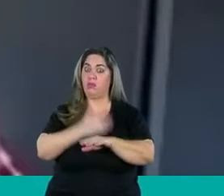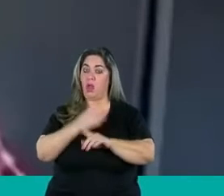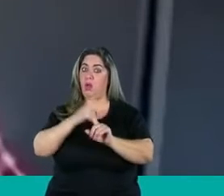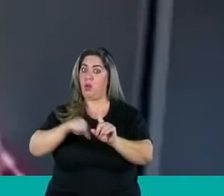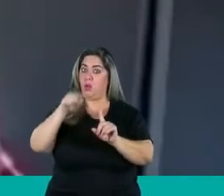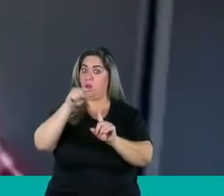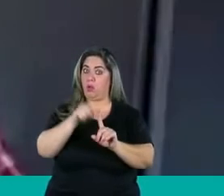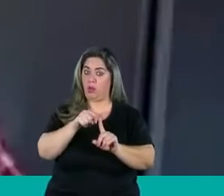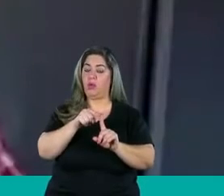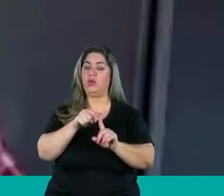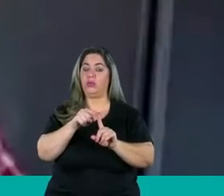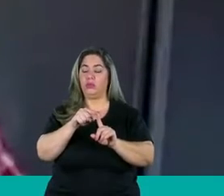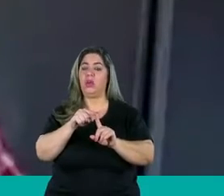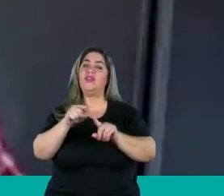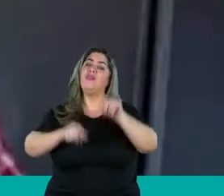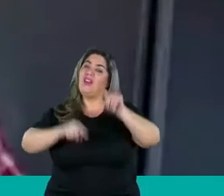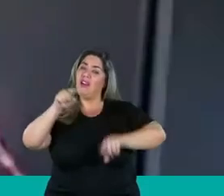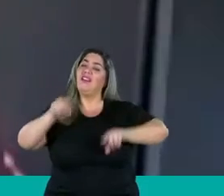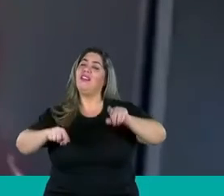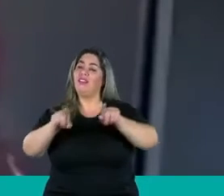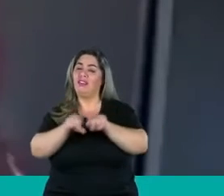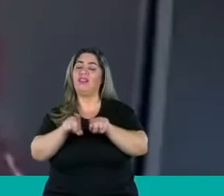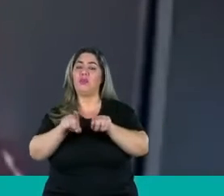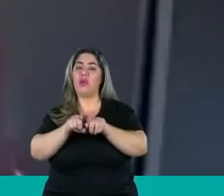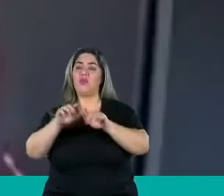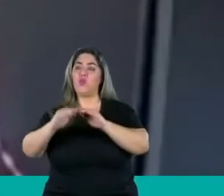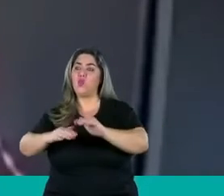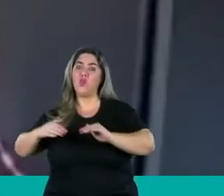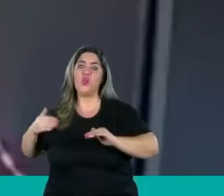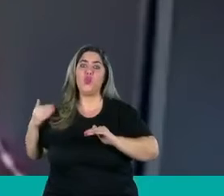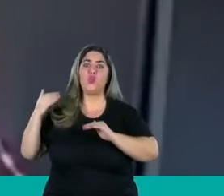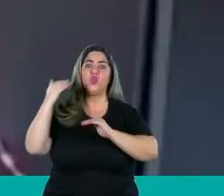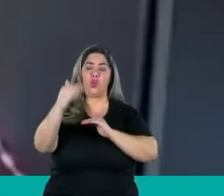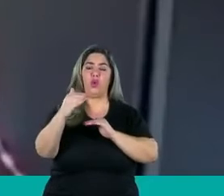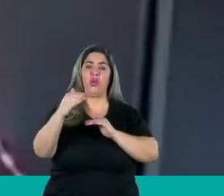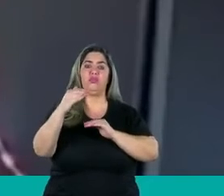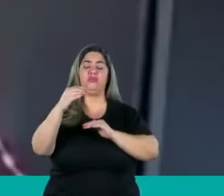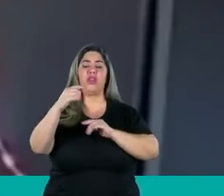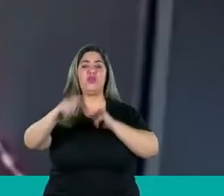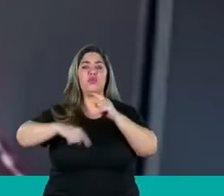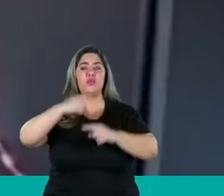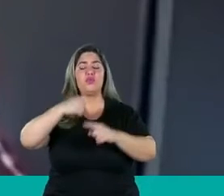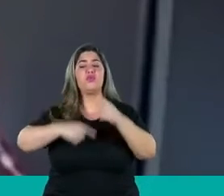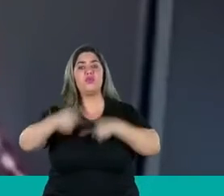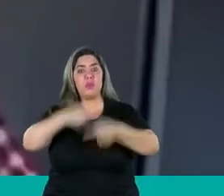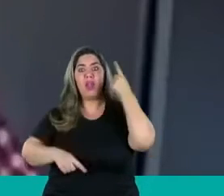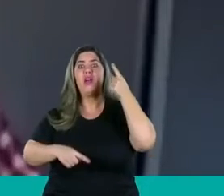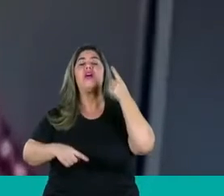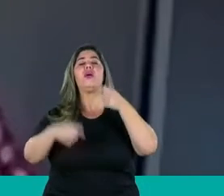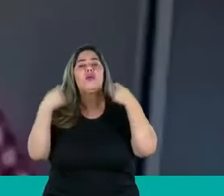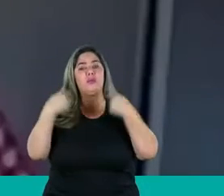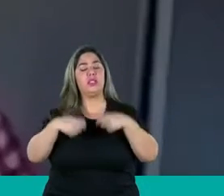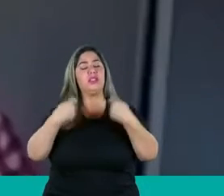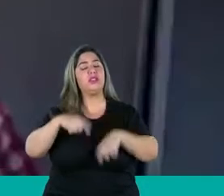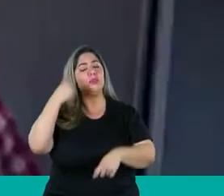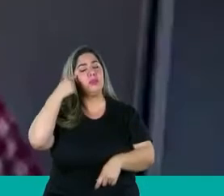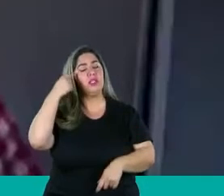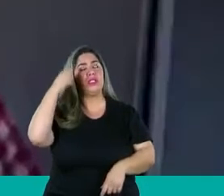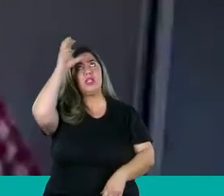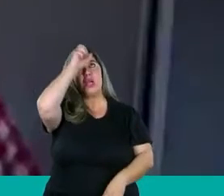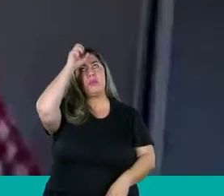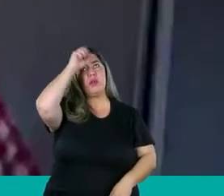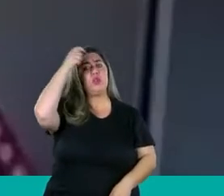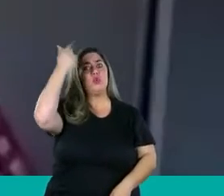obstinação, variação, superação são pré-requisitos indispensáveis para reaprender a pensar.